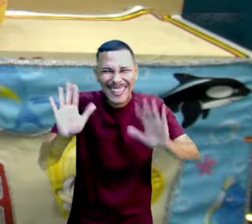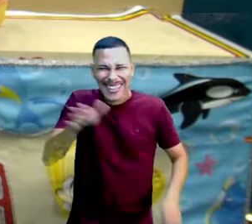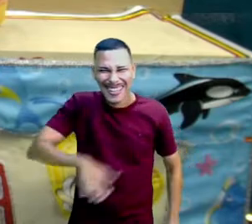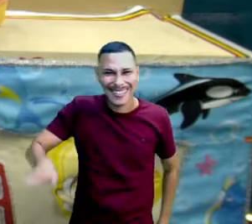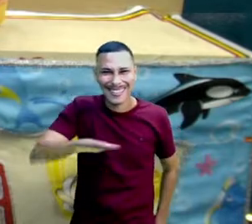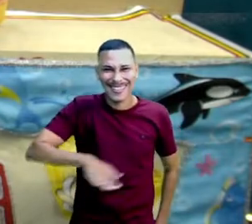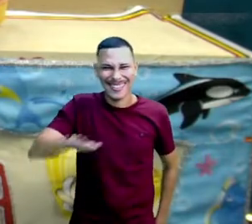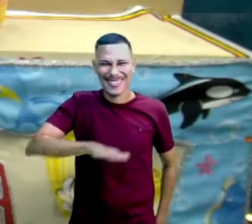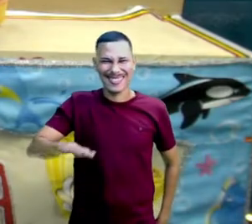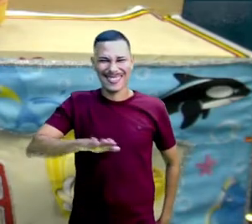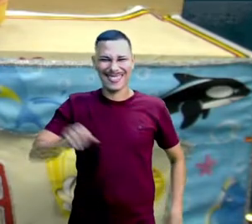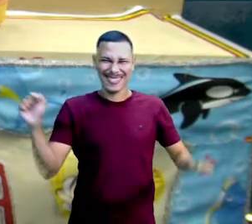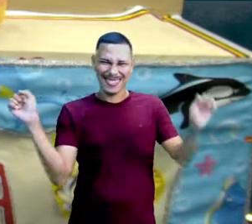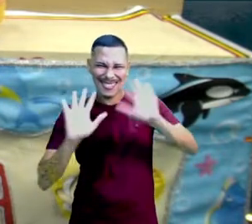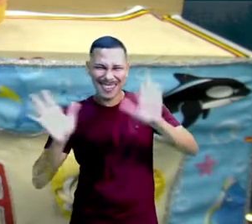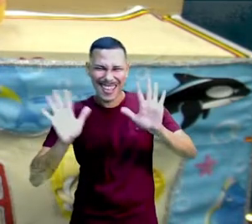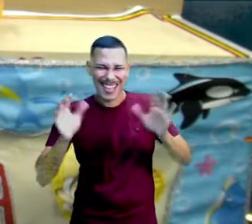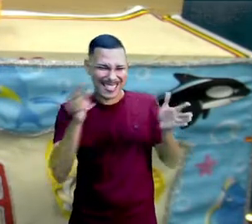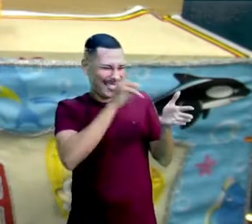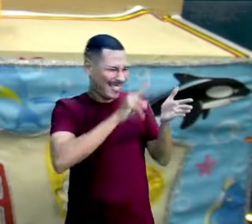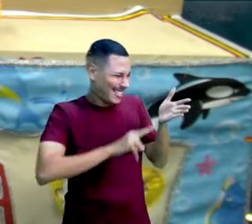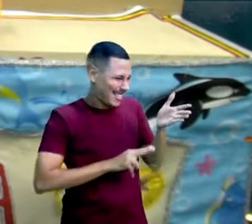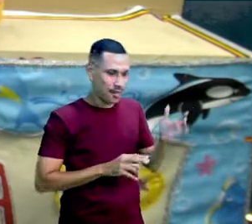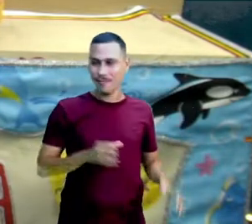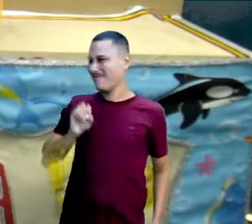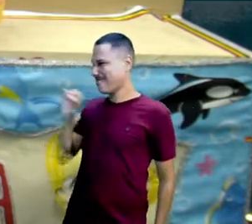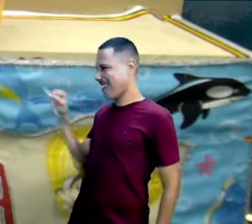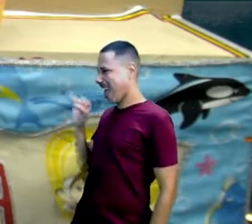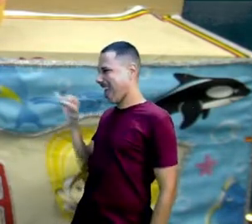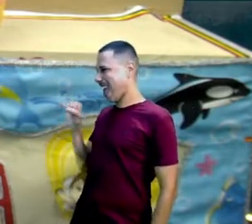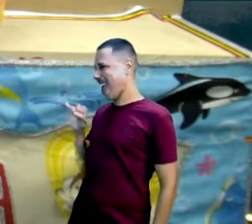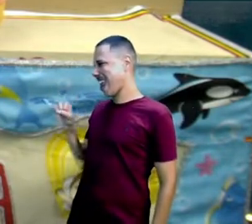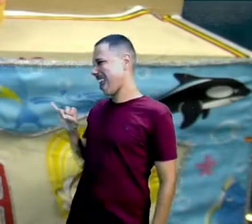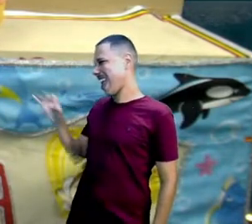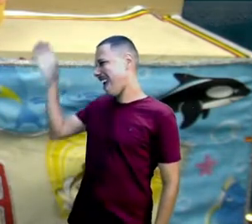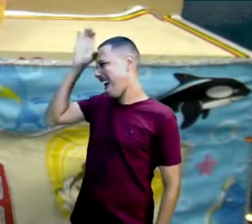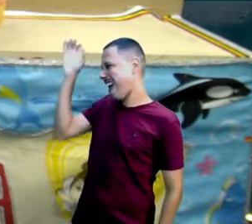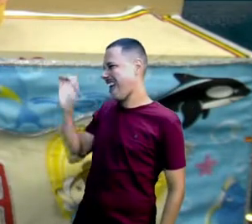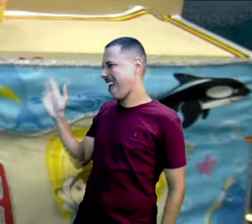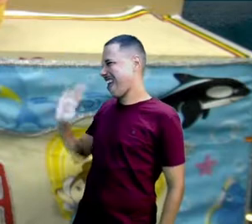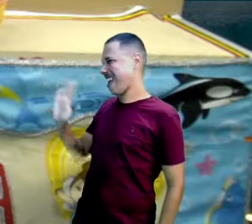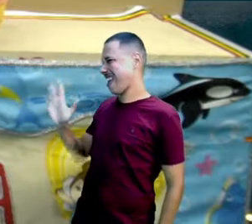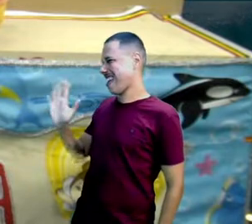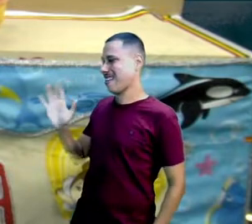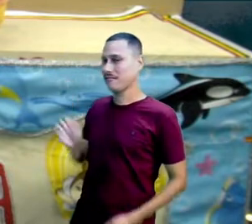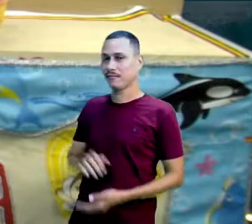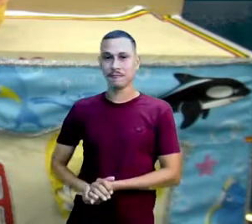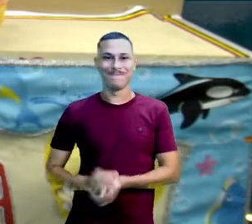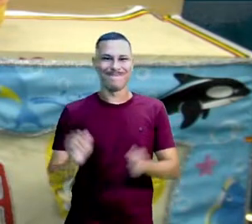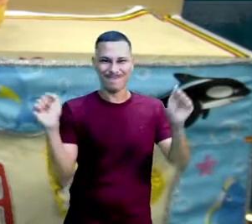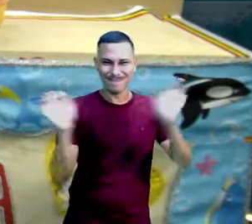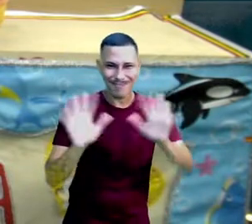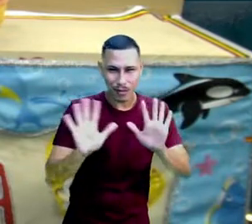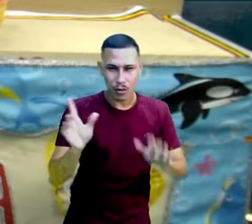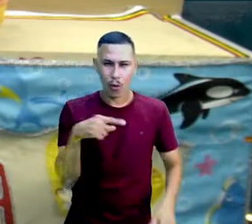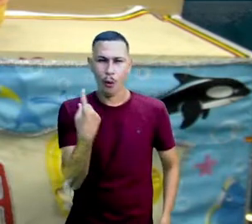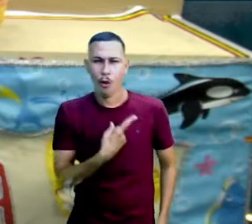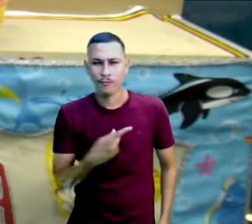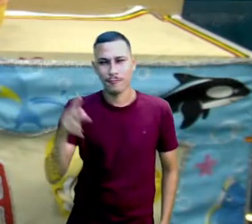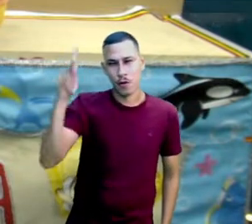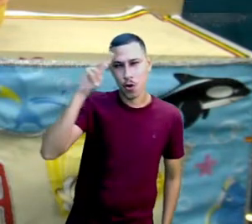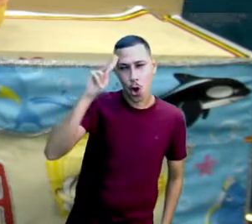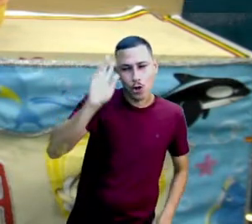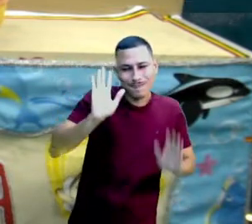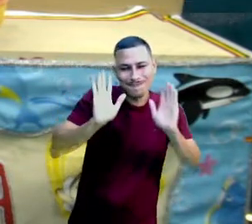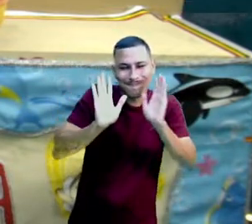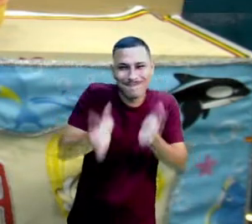criançada! Olá, leiturinha! Olá, tia Lê! Olá, gente! Olá, gente! A nossa história,